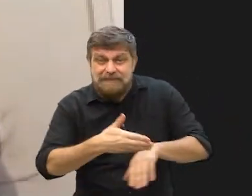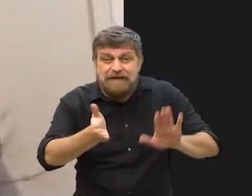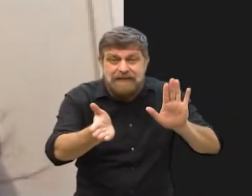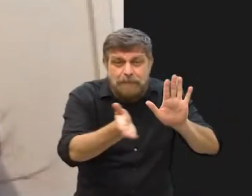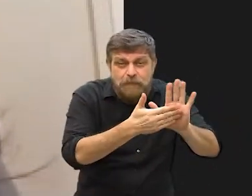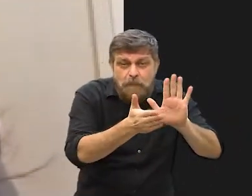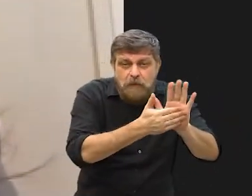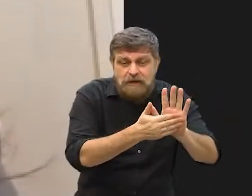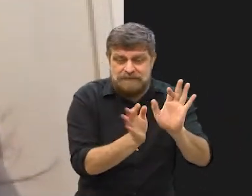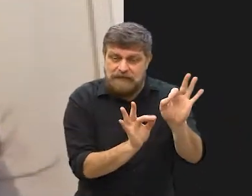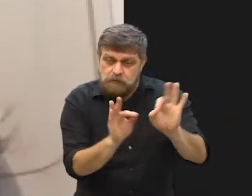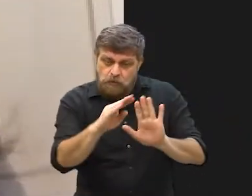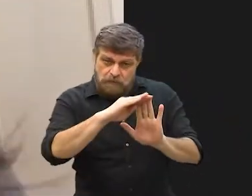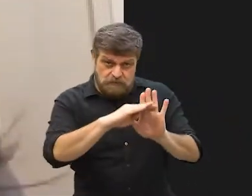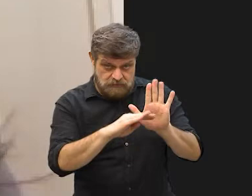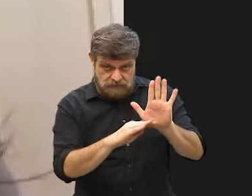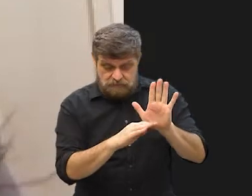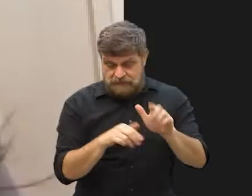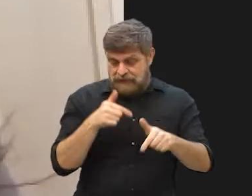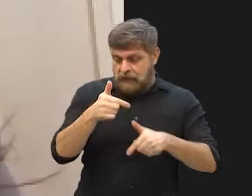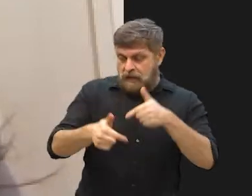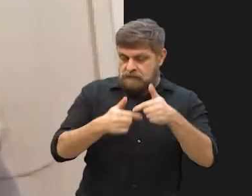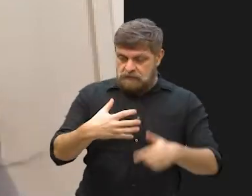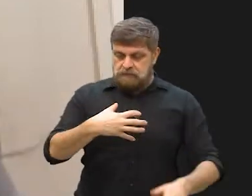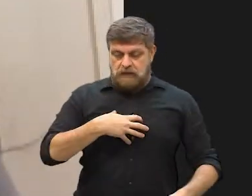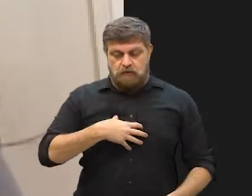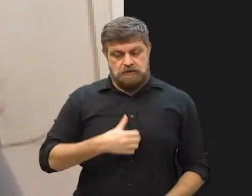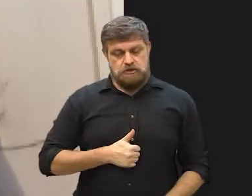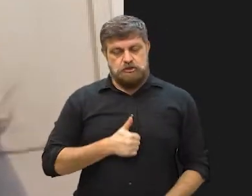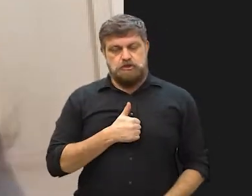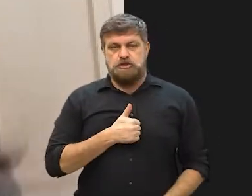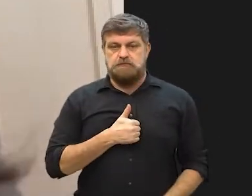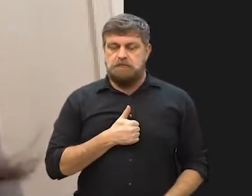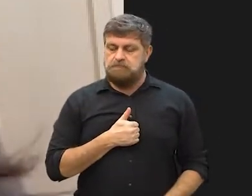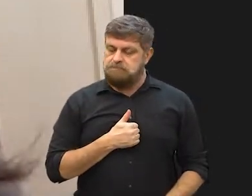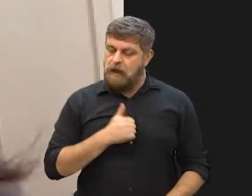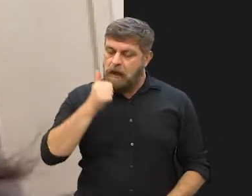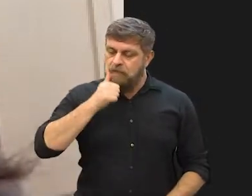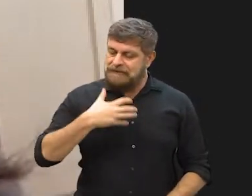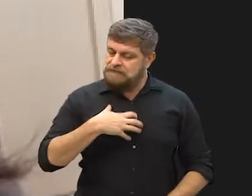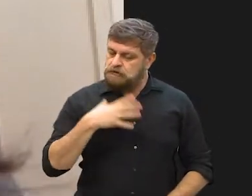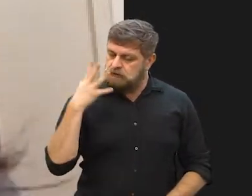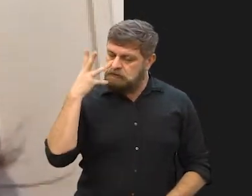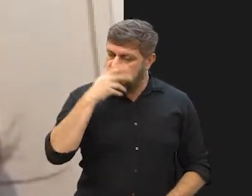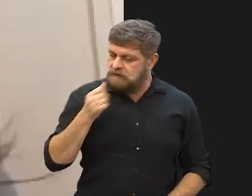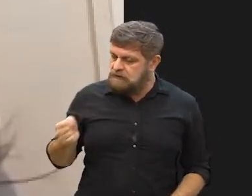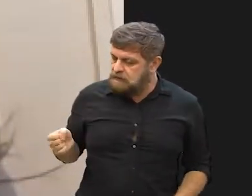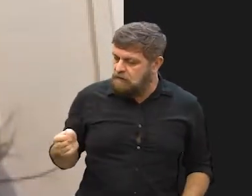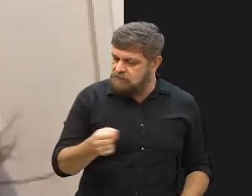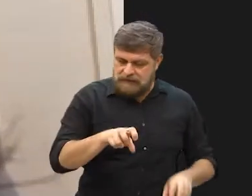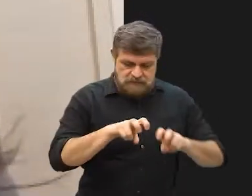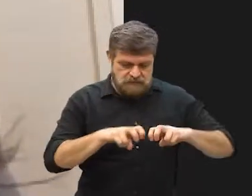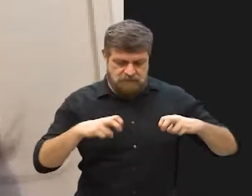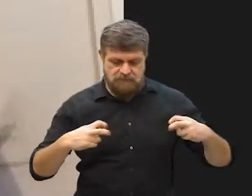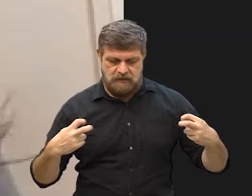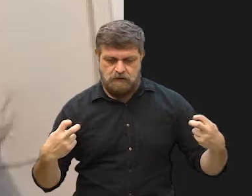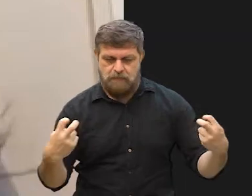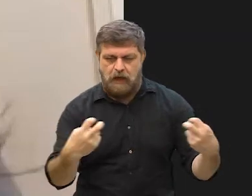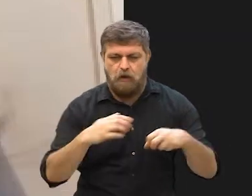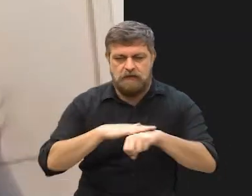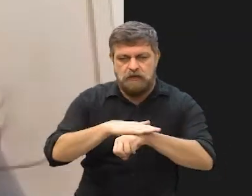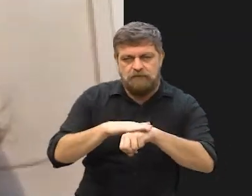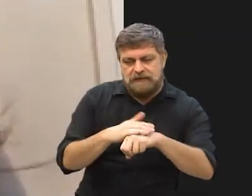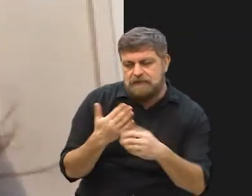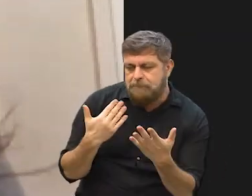proposta do projeto, né, que era trabalhar a questão da autoestima. A gente leva uma das meninas, faz uma roda de conversa